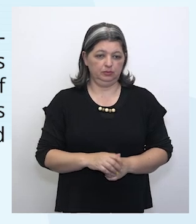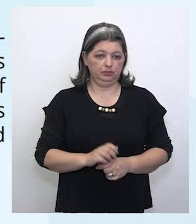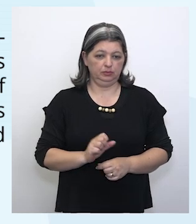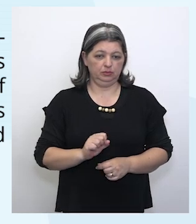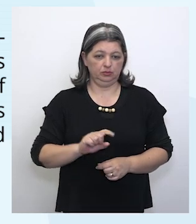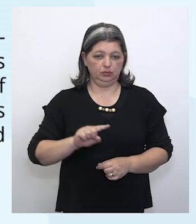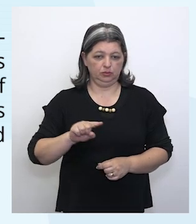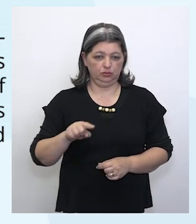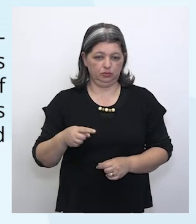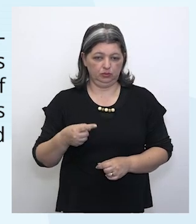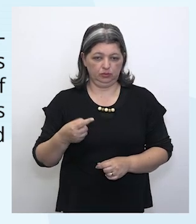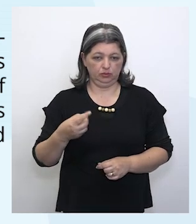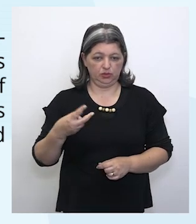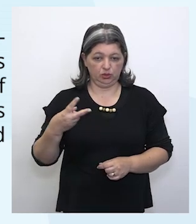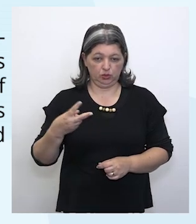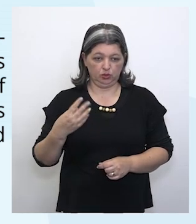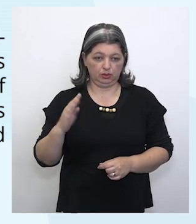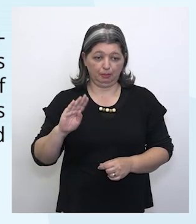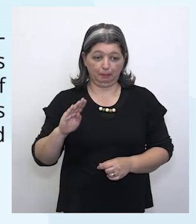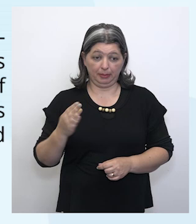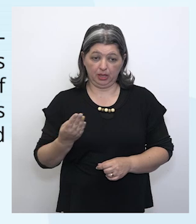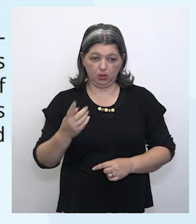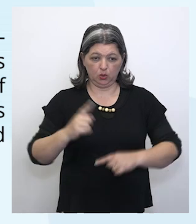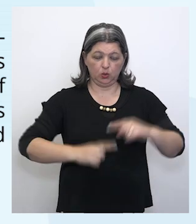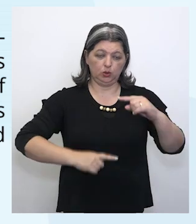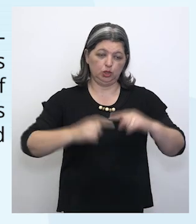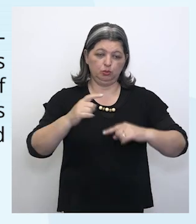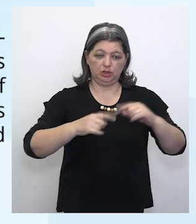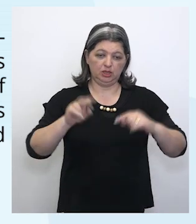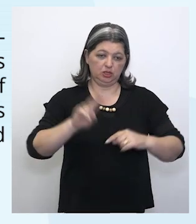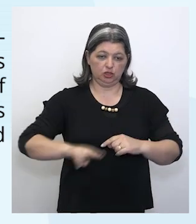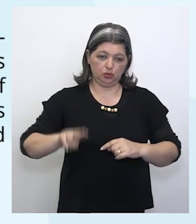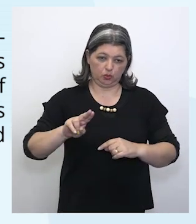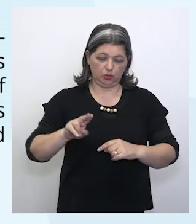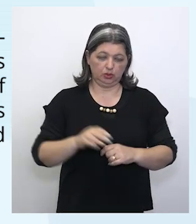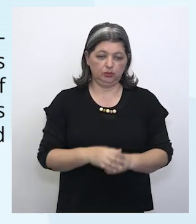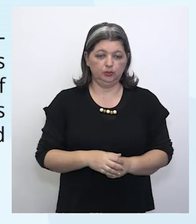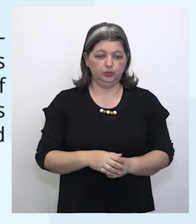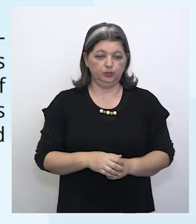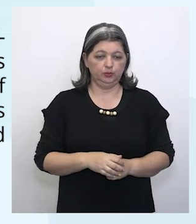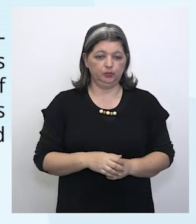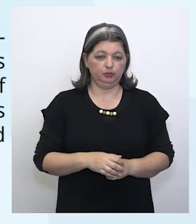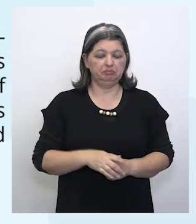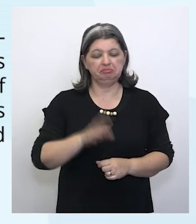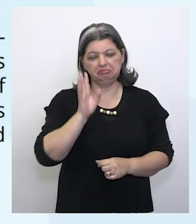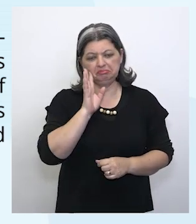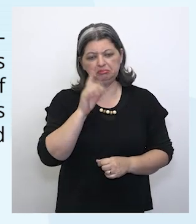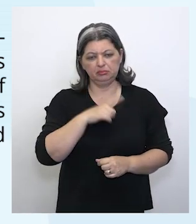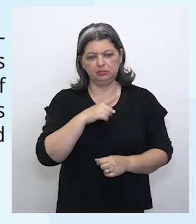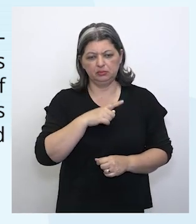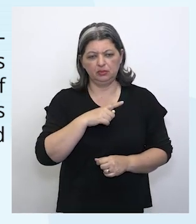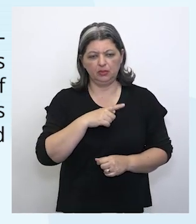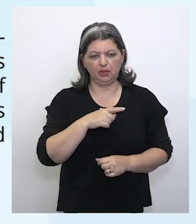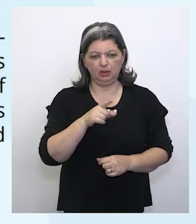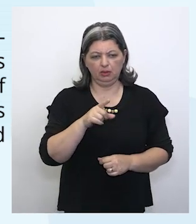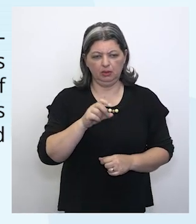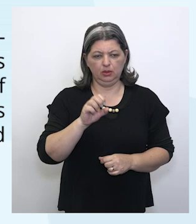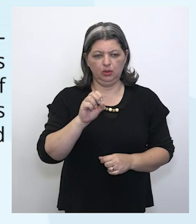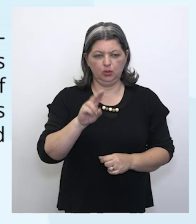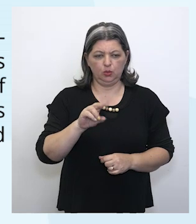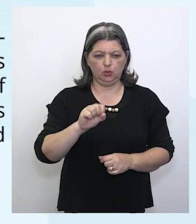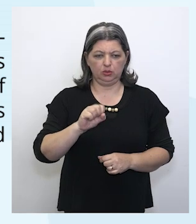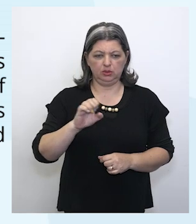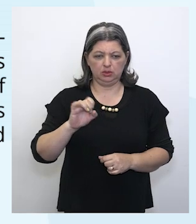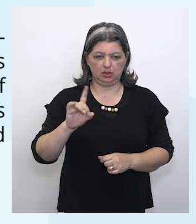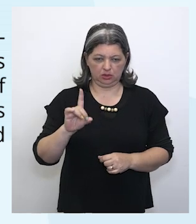8,2 bilhões de toneladas de materiais usados, materials used in the EU. Legal, a gente tem esse used aqui. Esse used,